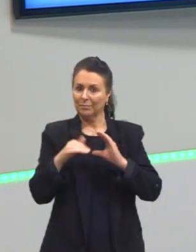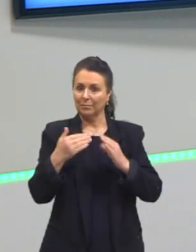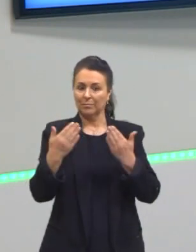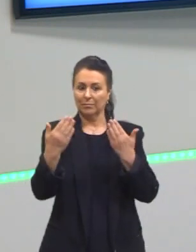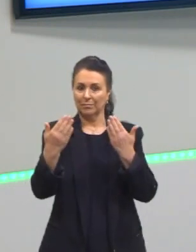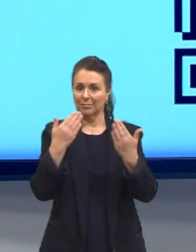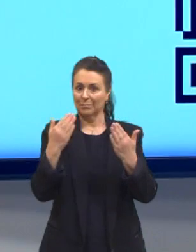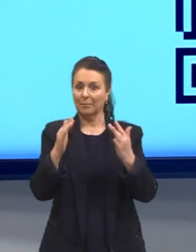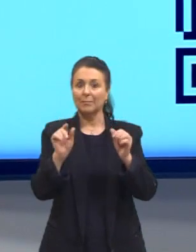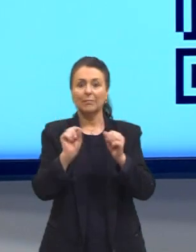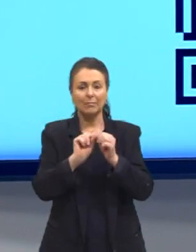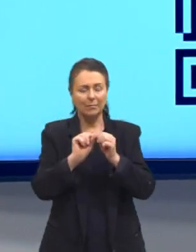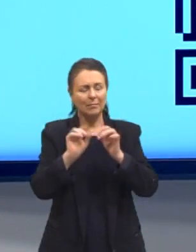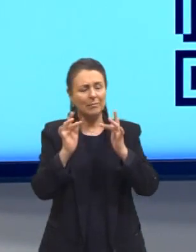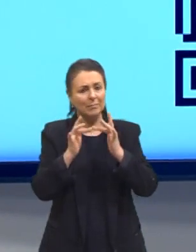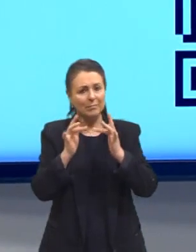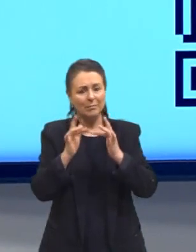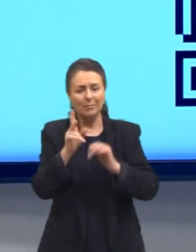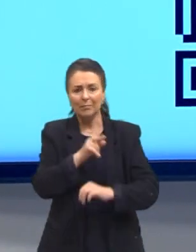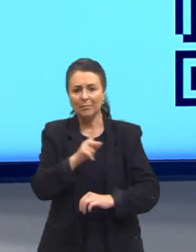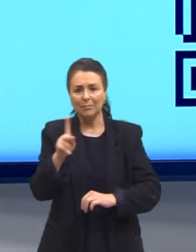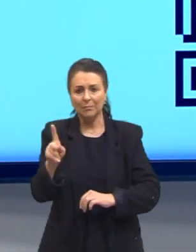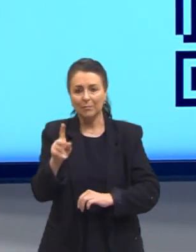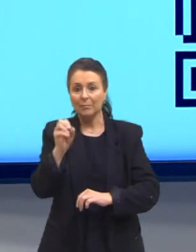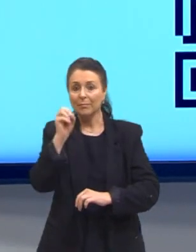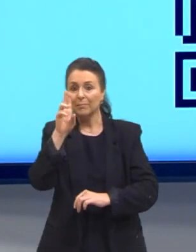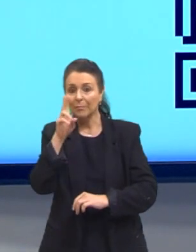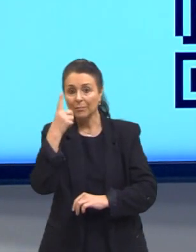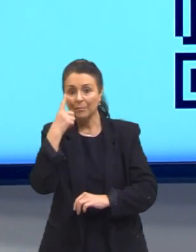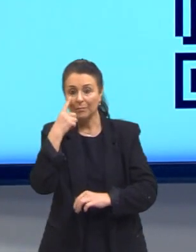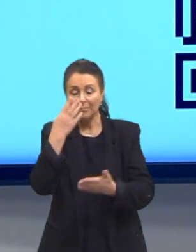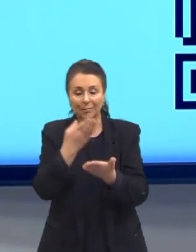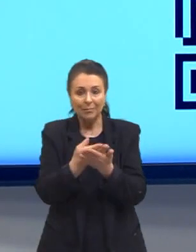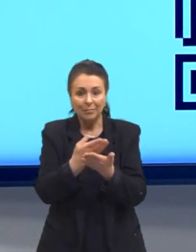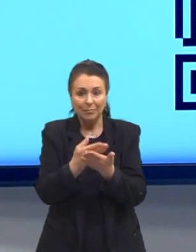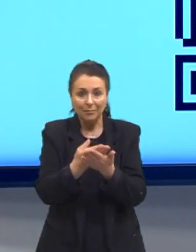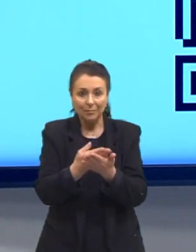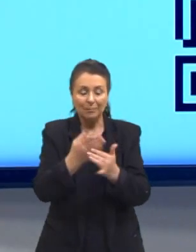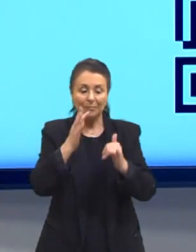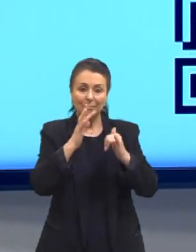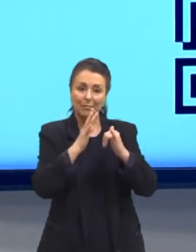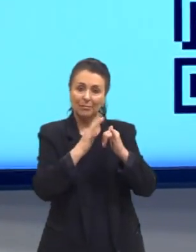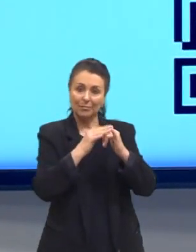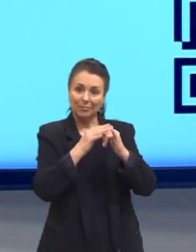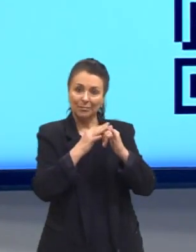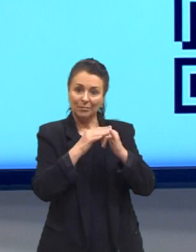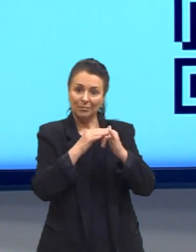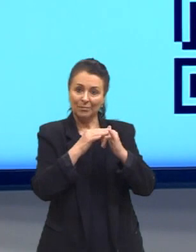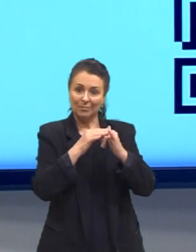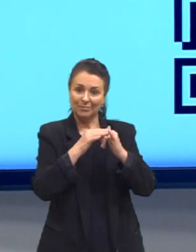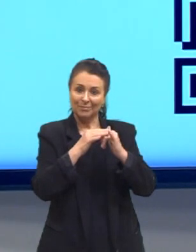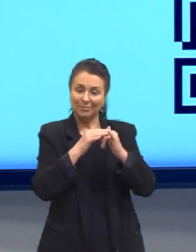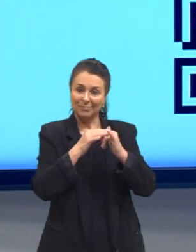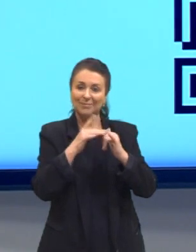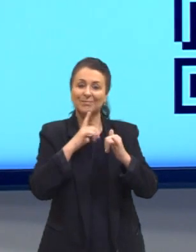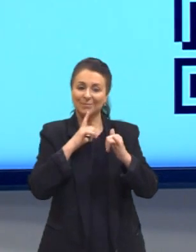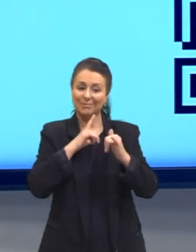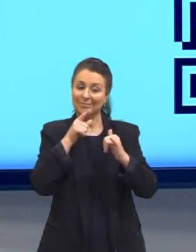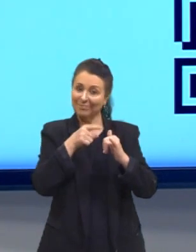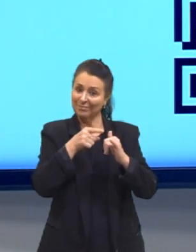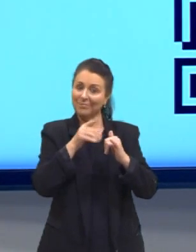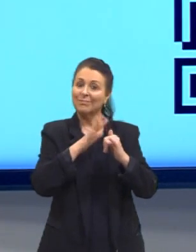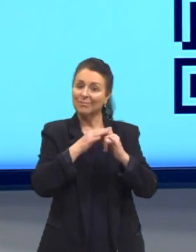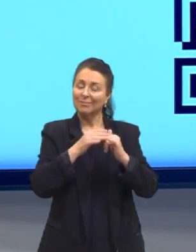vocês podem entrar em contato ou assistir a aula novamente se for preciso assim que ela estiver disponível no YouTube